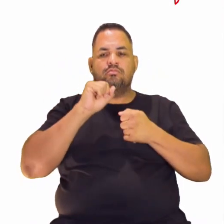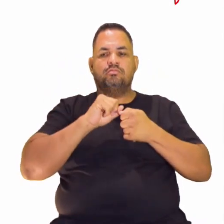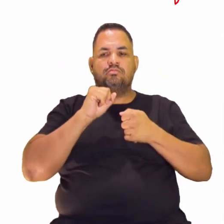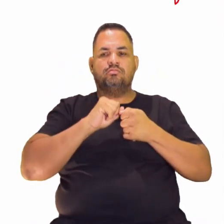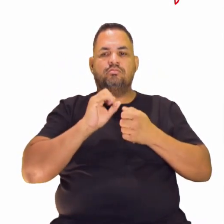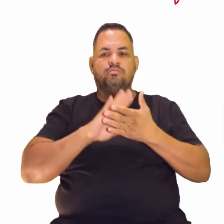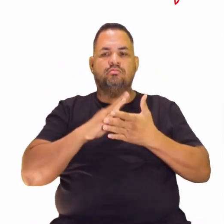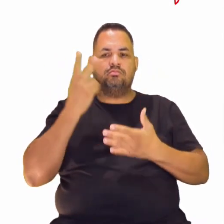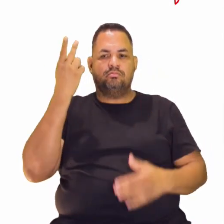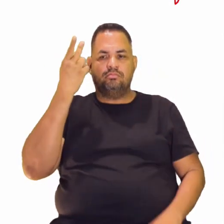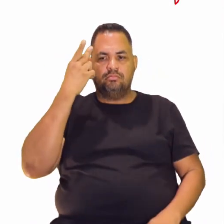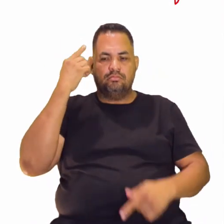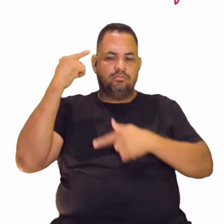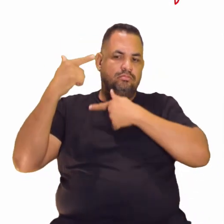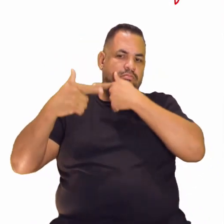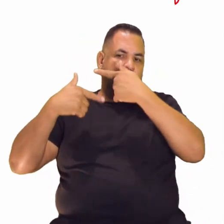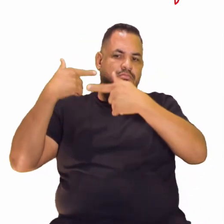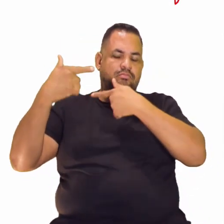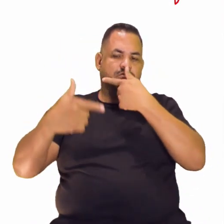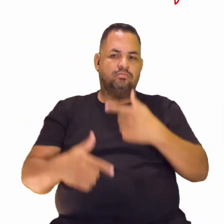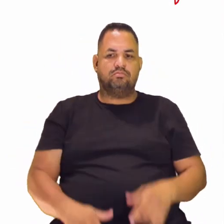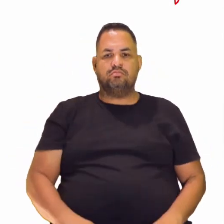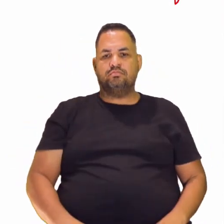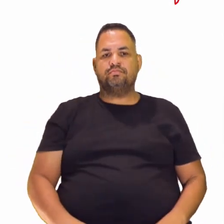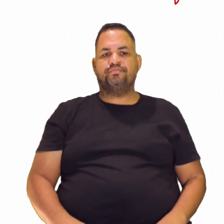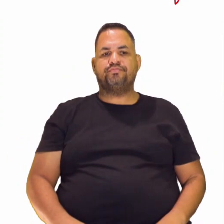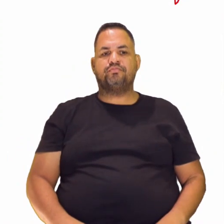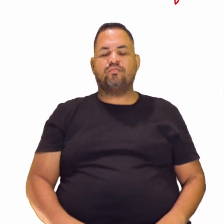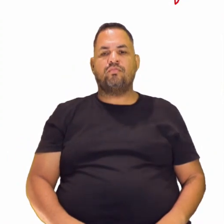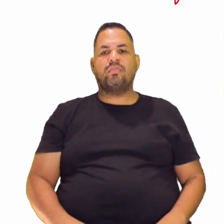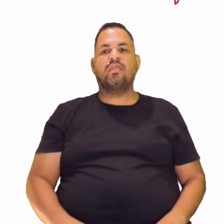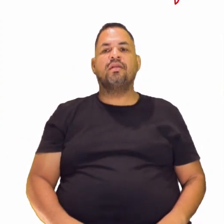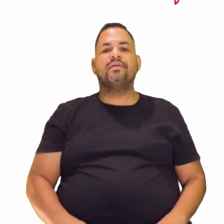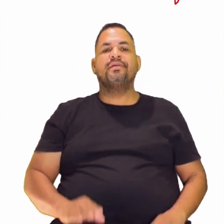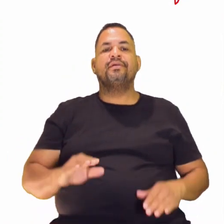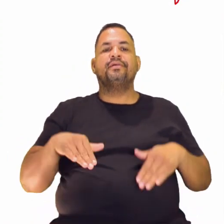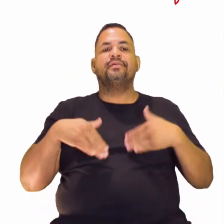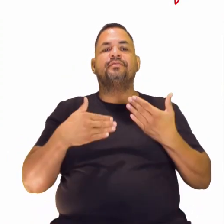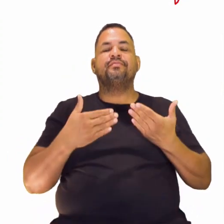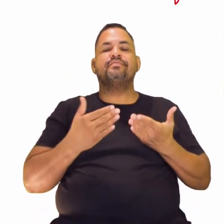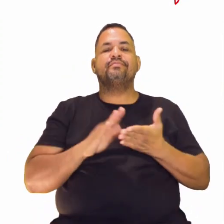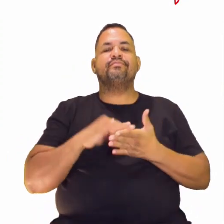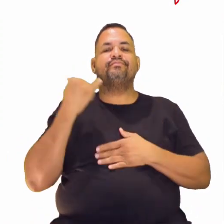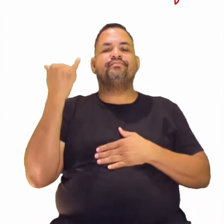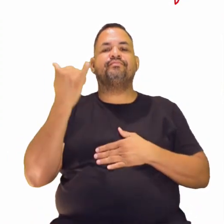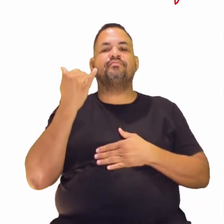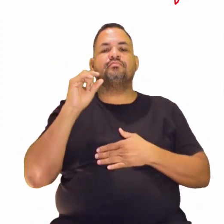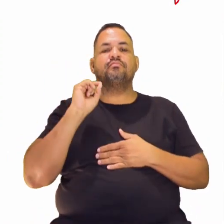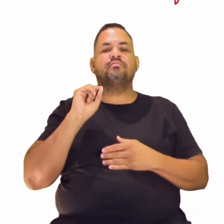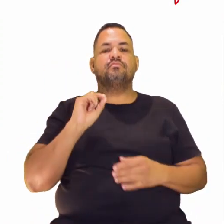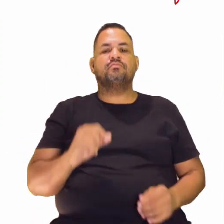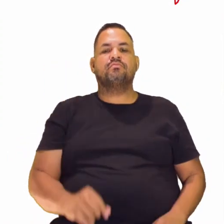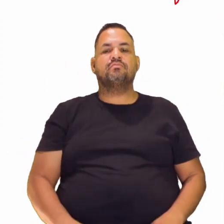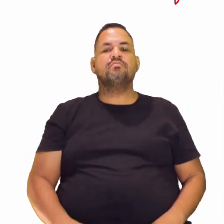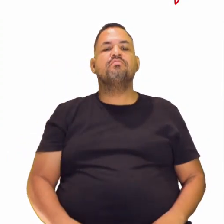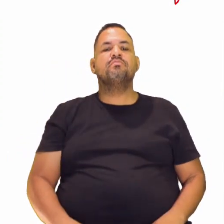formatos convencionais. A grande importância disso aí, qual é? A importância é que,